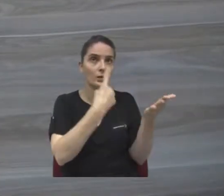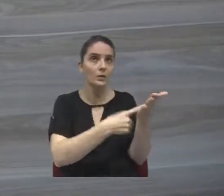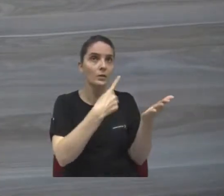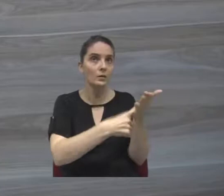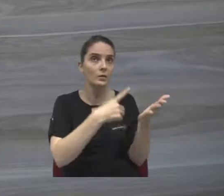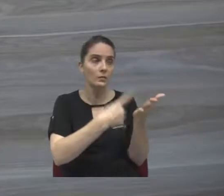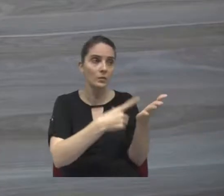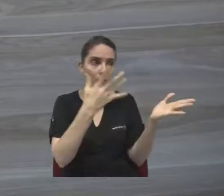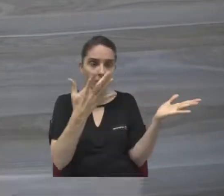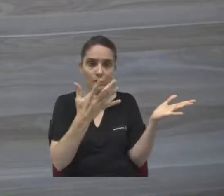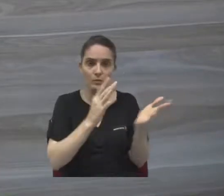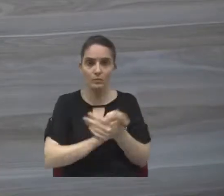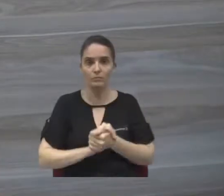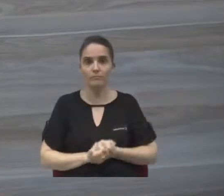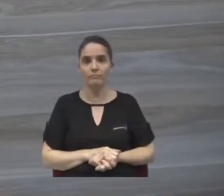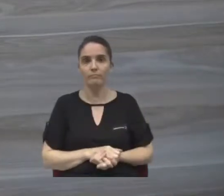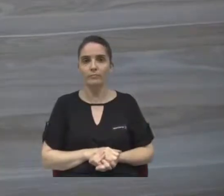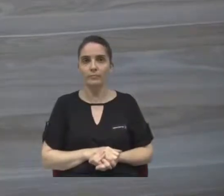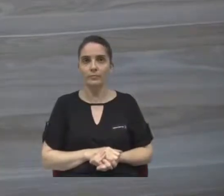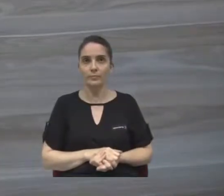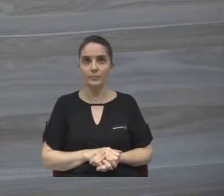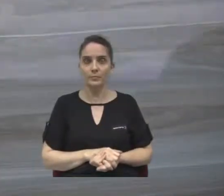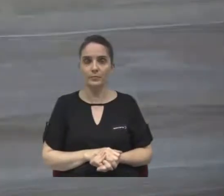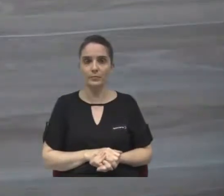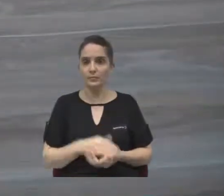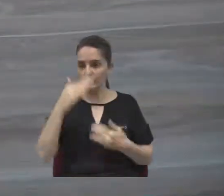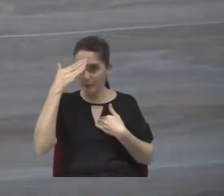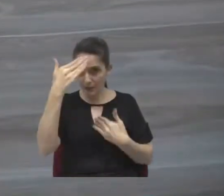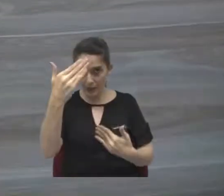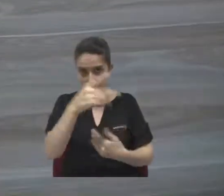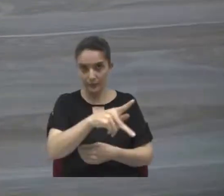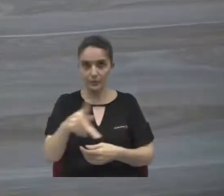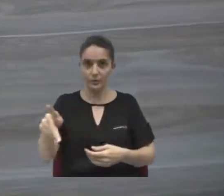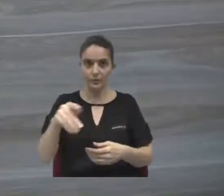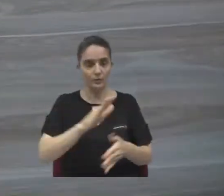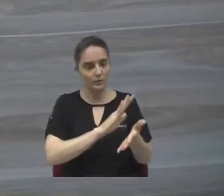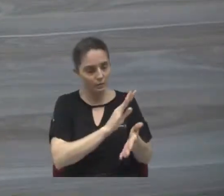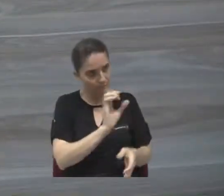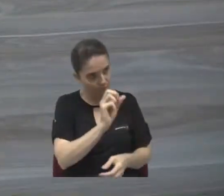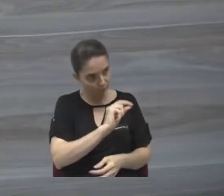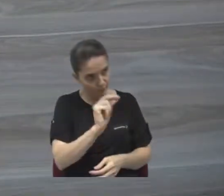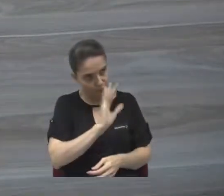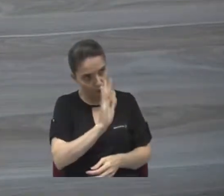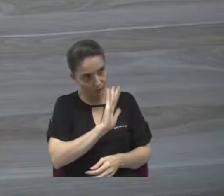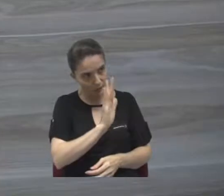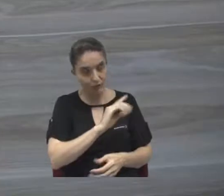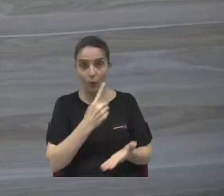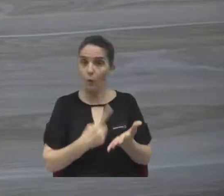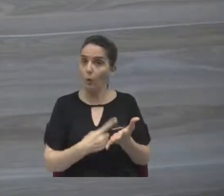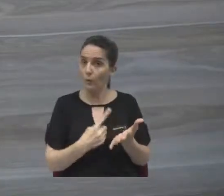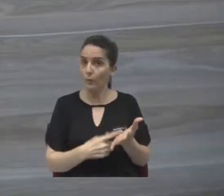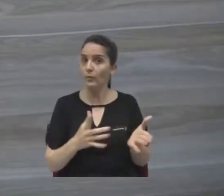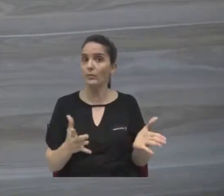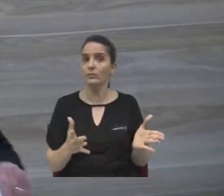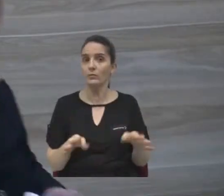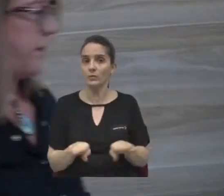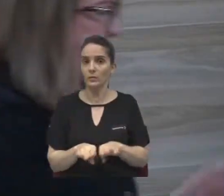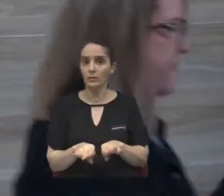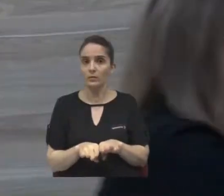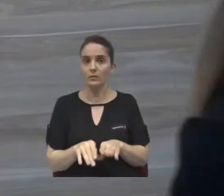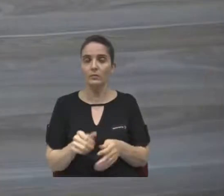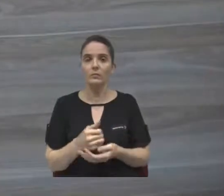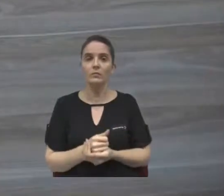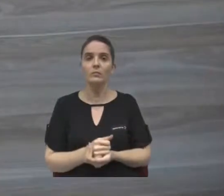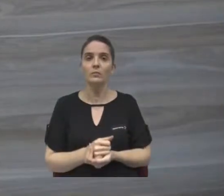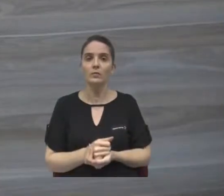uma que faça fez o alguma pedido. coisa. Obrigada, senhor presidente. Obrigada, senhor presidente. Nada, presidente. É que ficou combinado, inclusive com a anuência da senhora, que